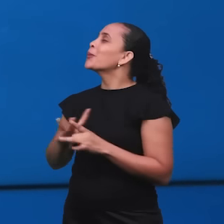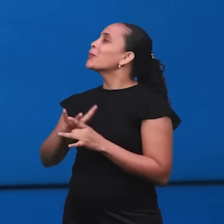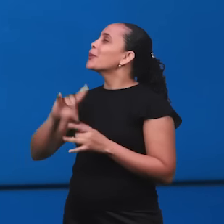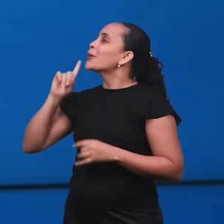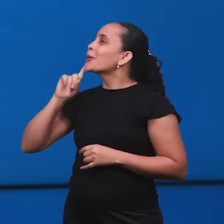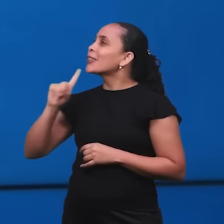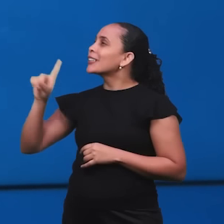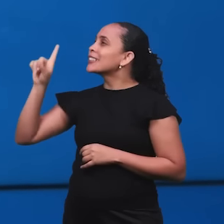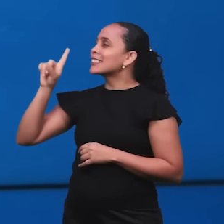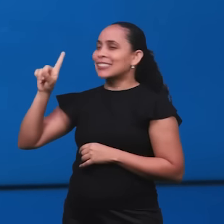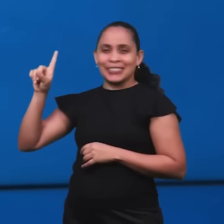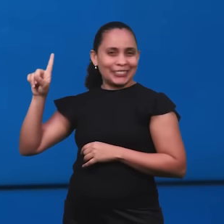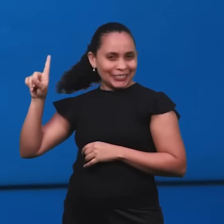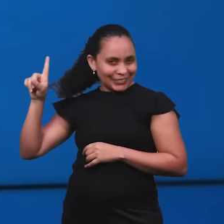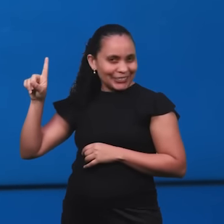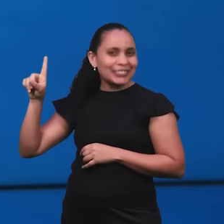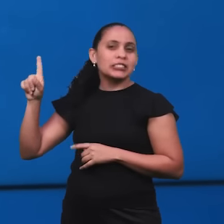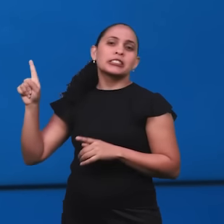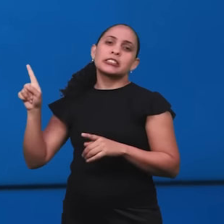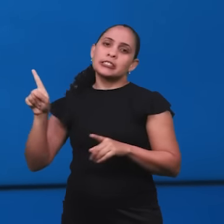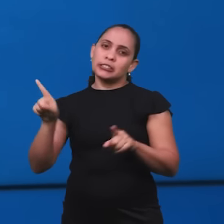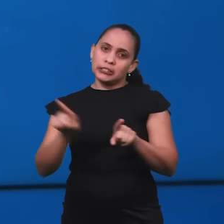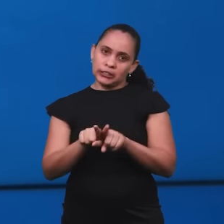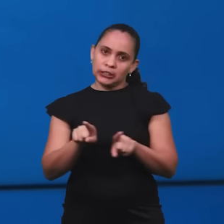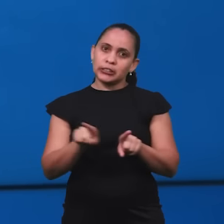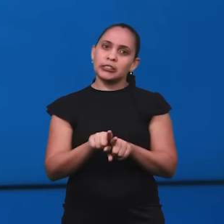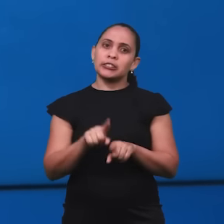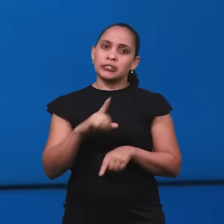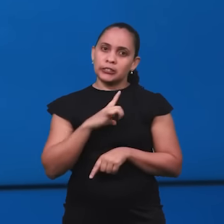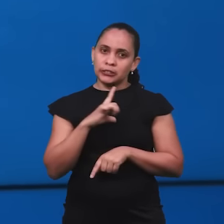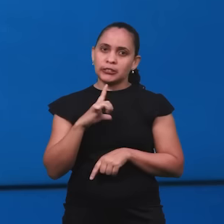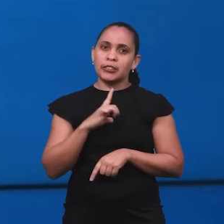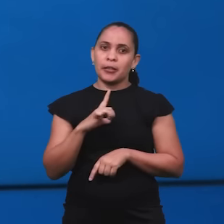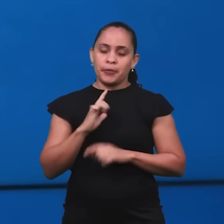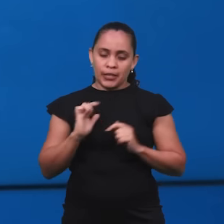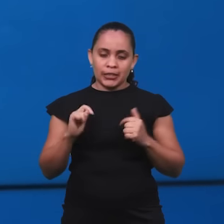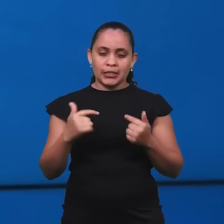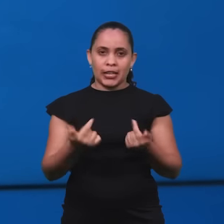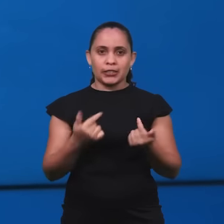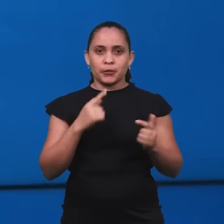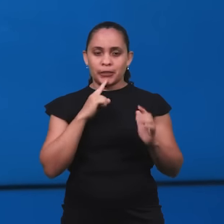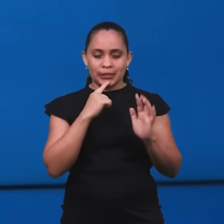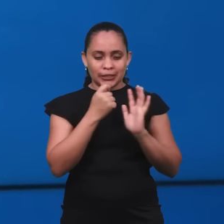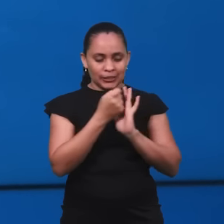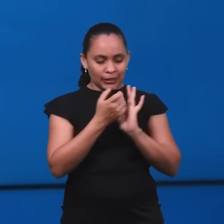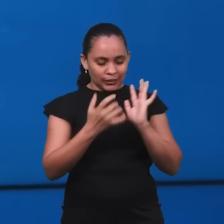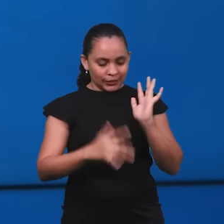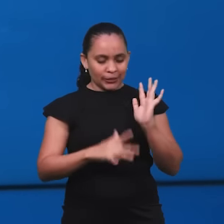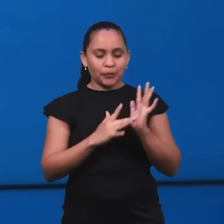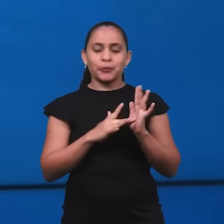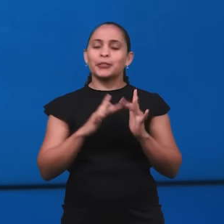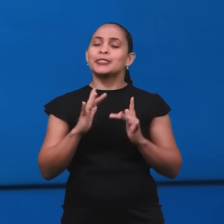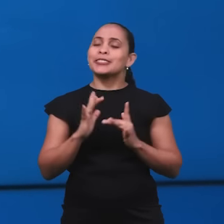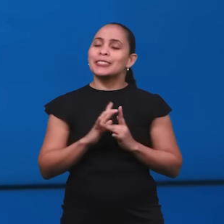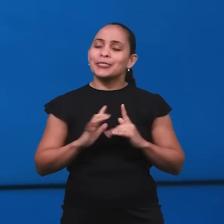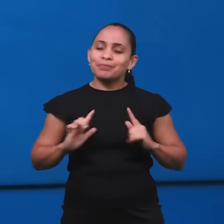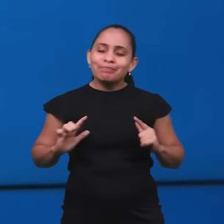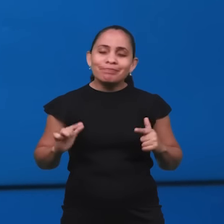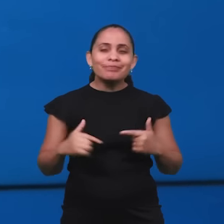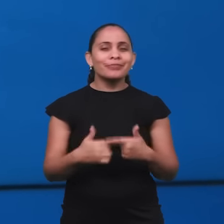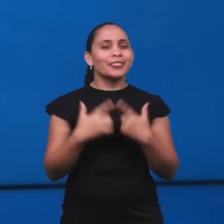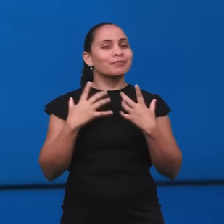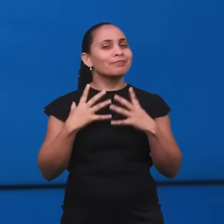porta, nós passamos também por essa cor, ou seja, o carmesim, esse vermelho, o sangue de Jesus. É o seu Espírito Santo que nos